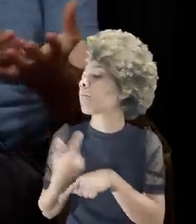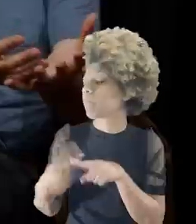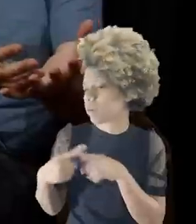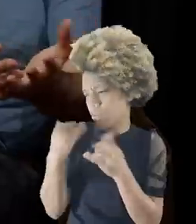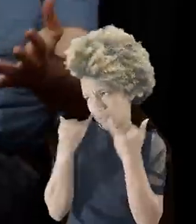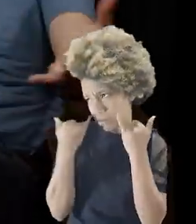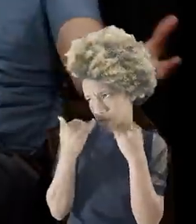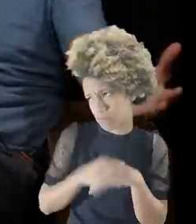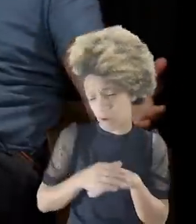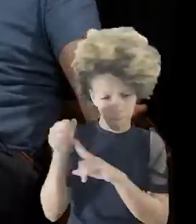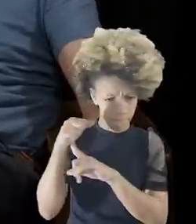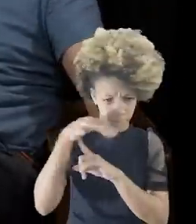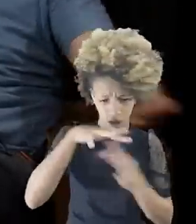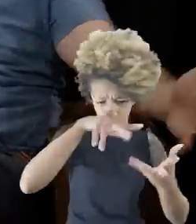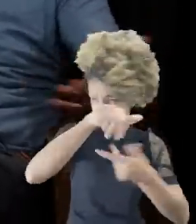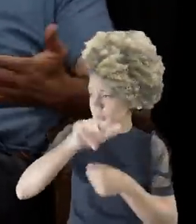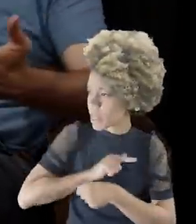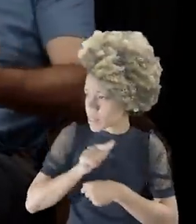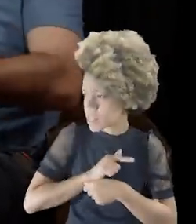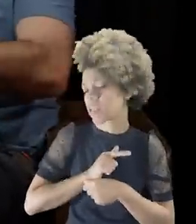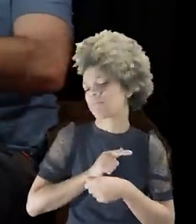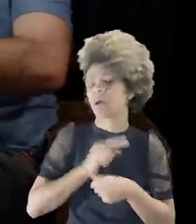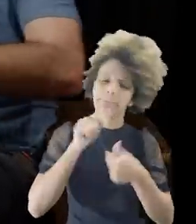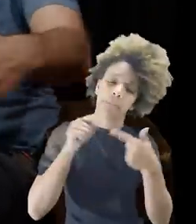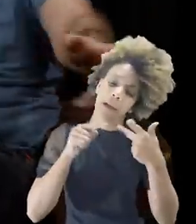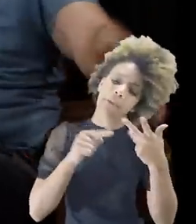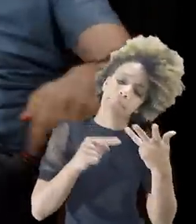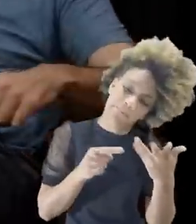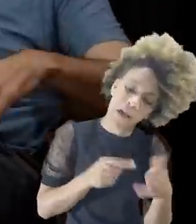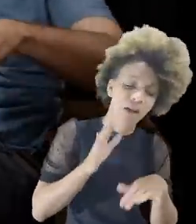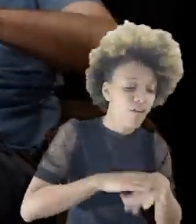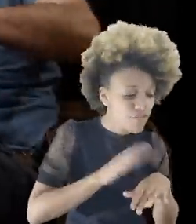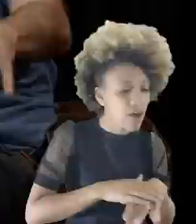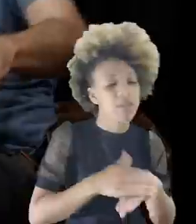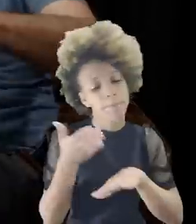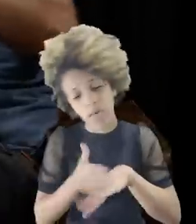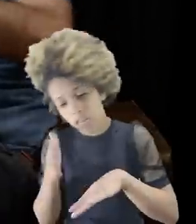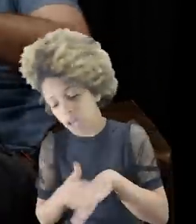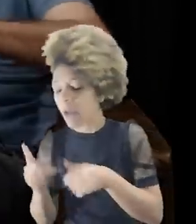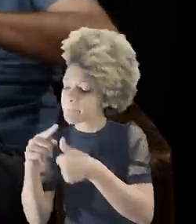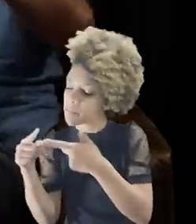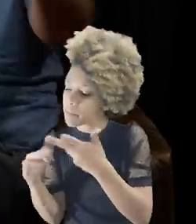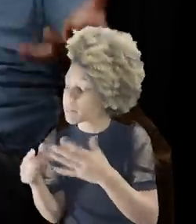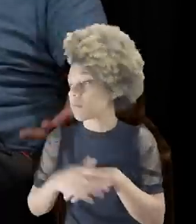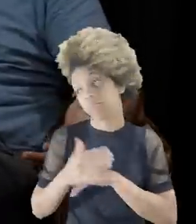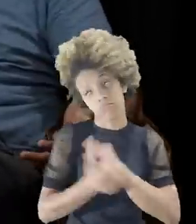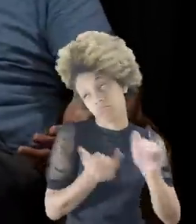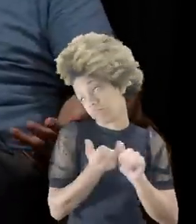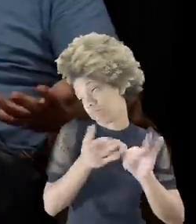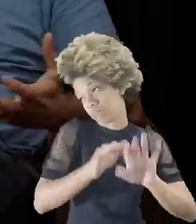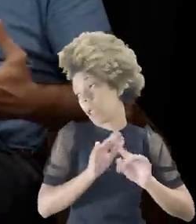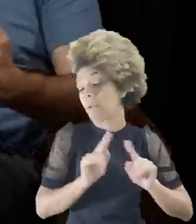porque assim a informação tá aí para todo mundo onde você tem a jogada tal faz isso jogada tal faz aquilo para treinar melhorar isso você faz aqui tá aí na internet